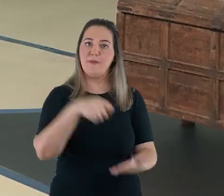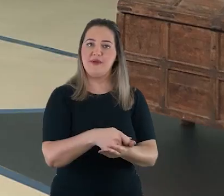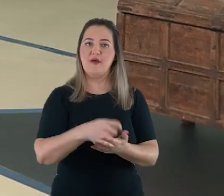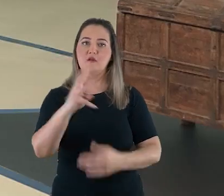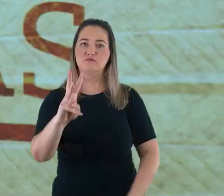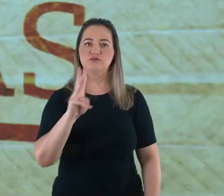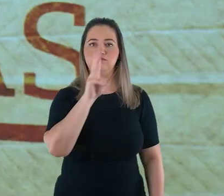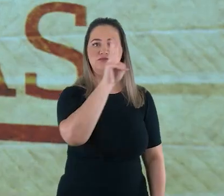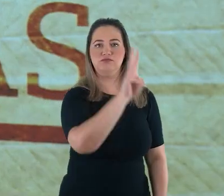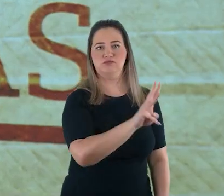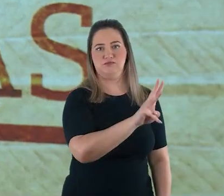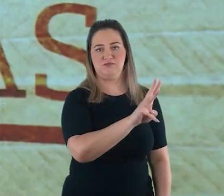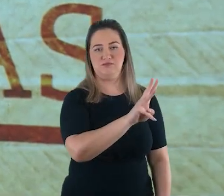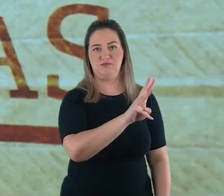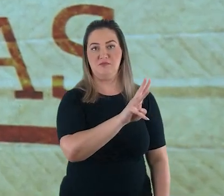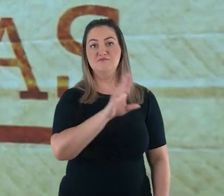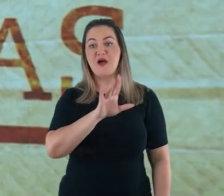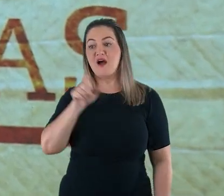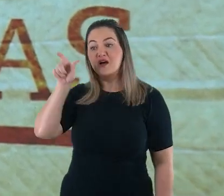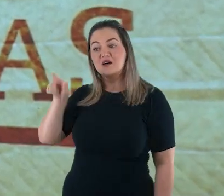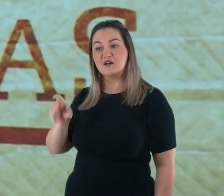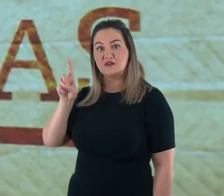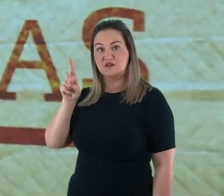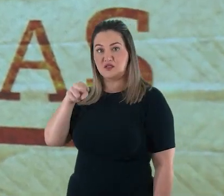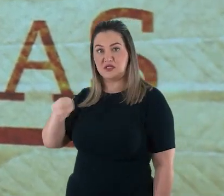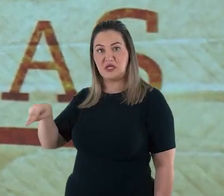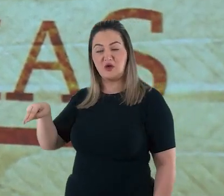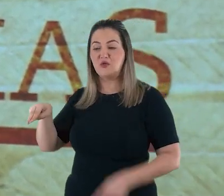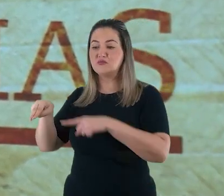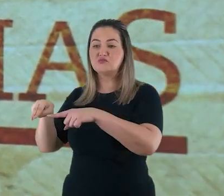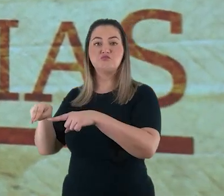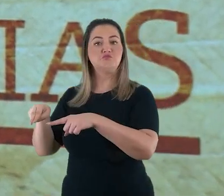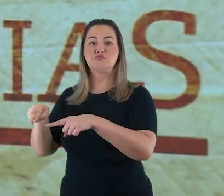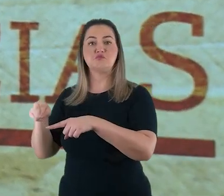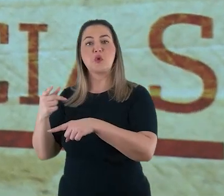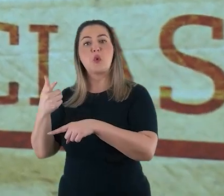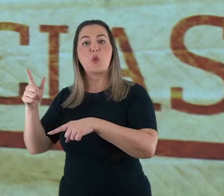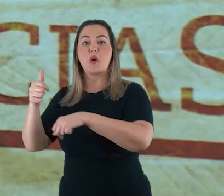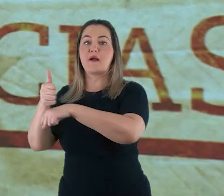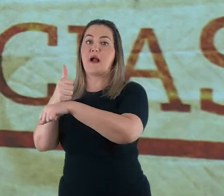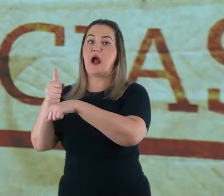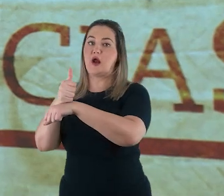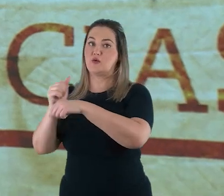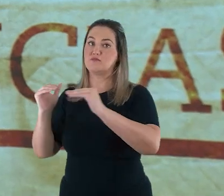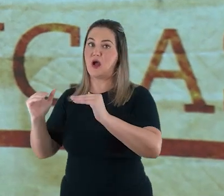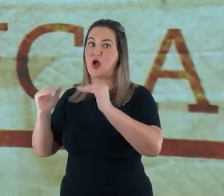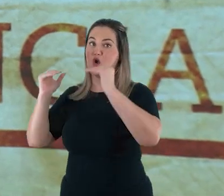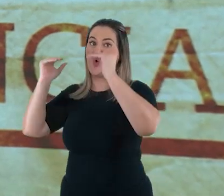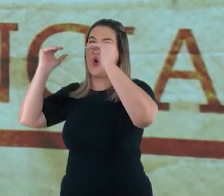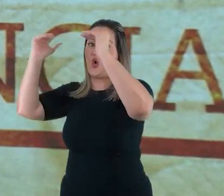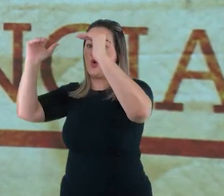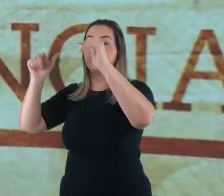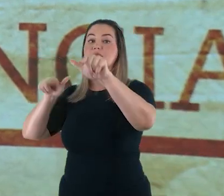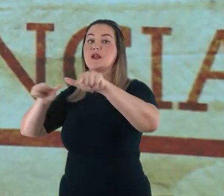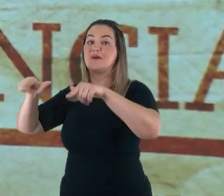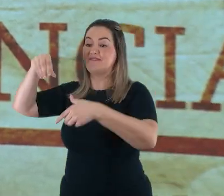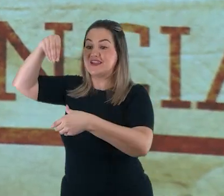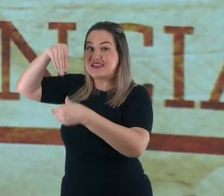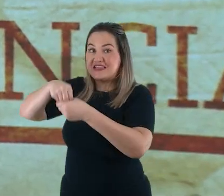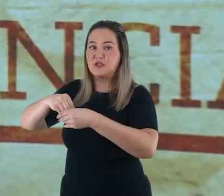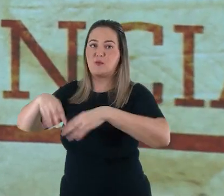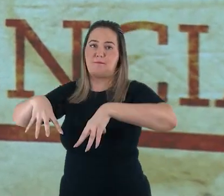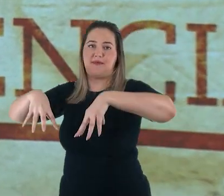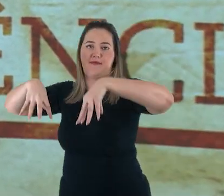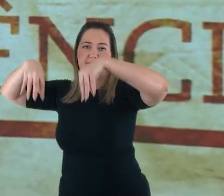3. Agora, quanto a Daniel, o texto anota que ele teve um cargo maior, ficou na corte do rei. No